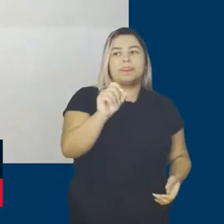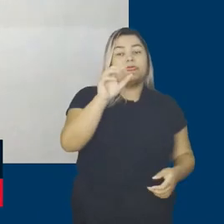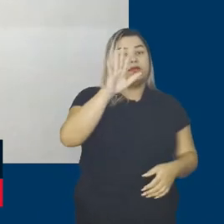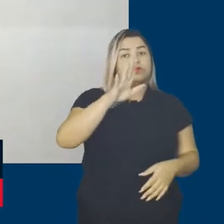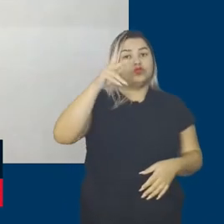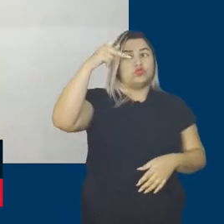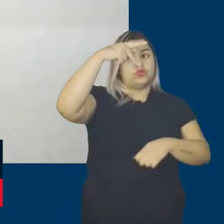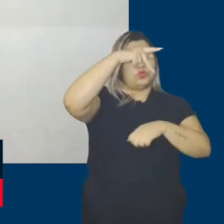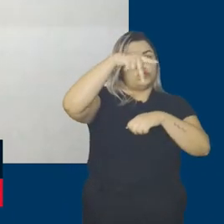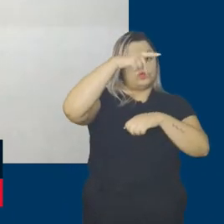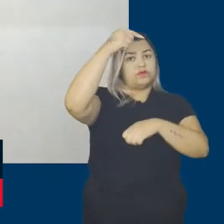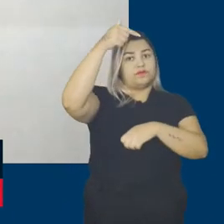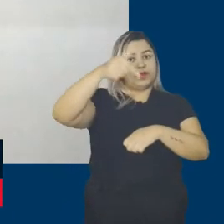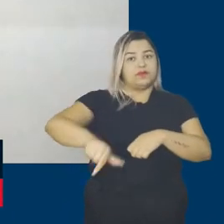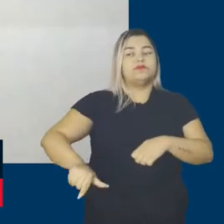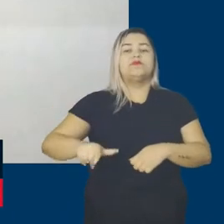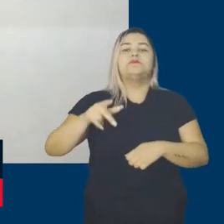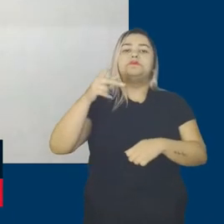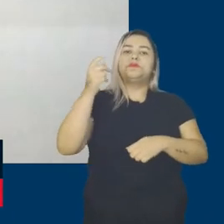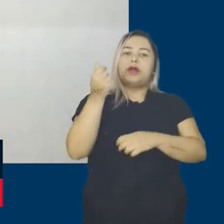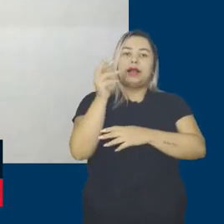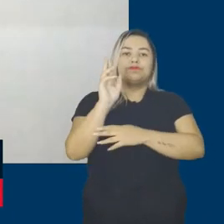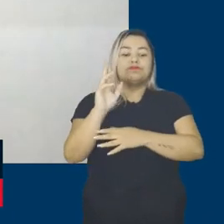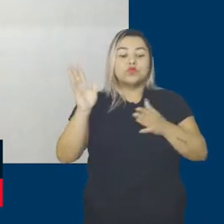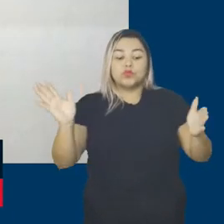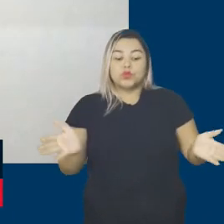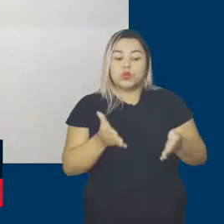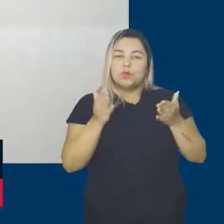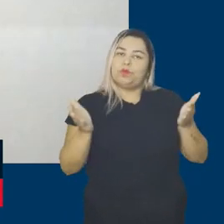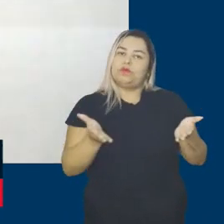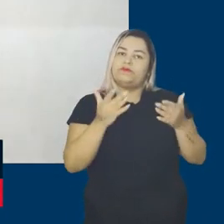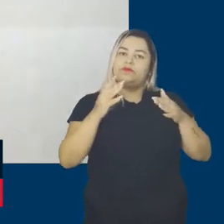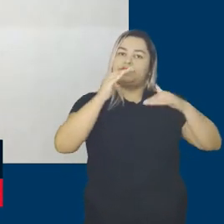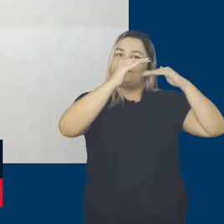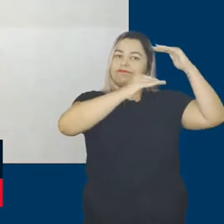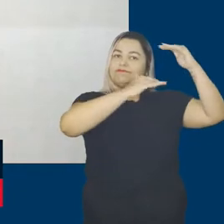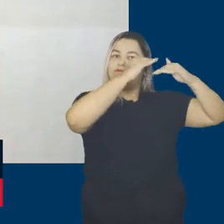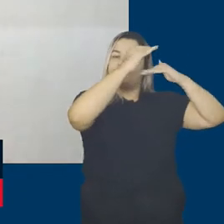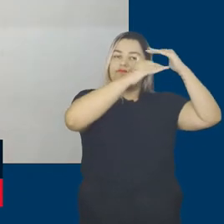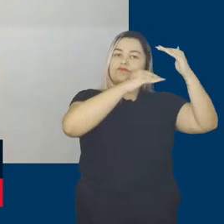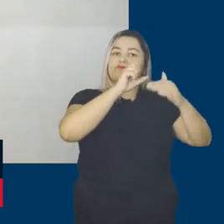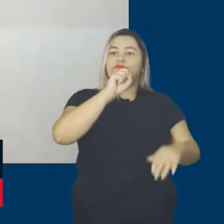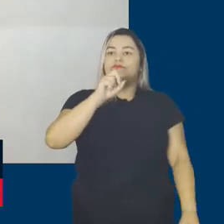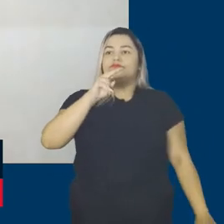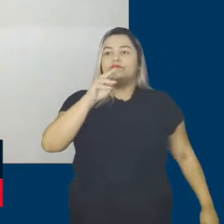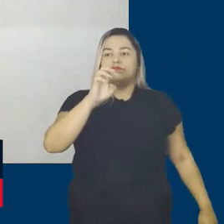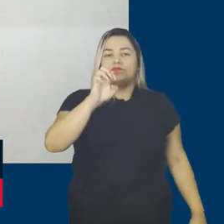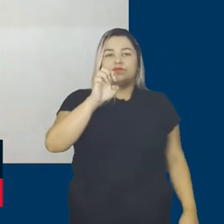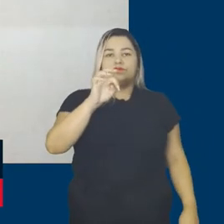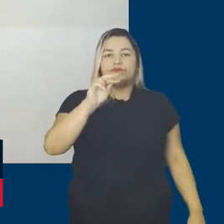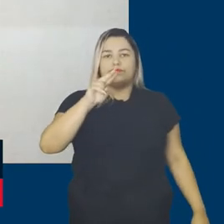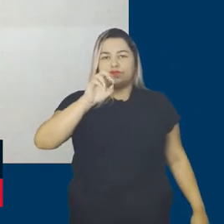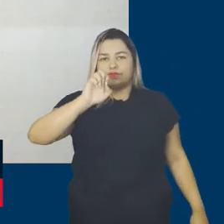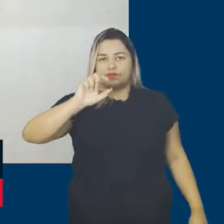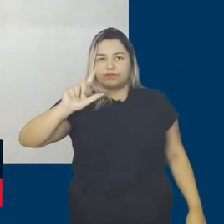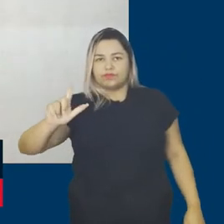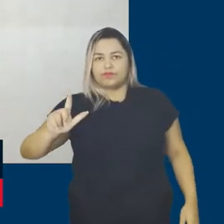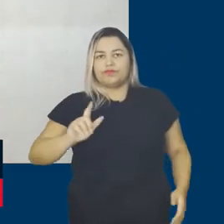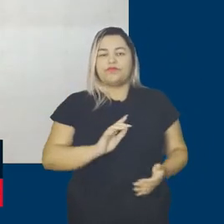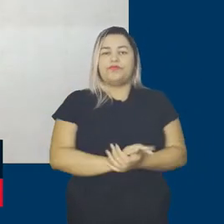internacional para recursos que promovam esse desenvolvimento como desenvolvimento sustentável. Também temos